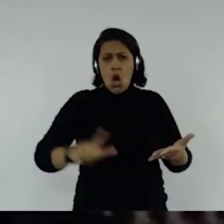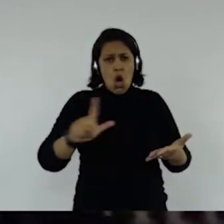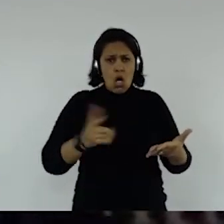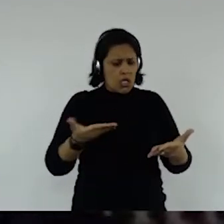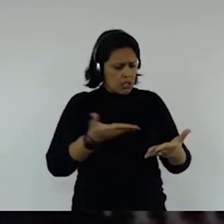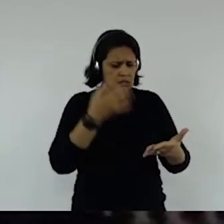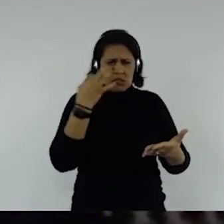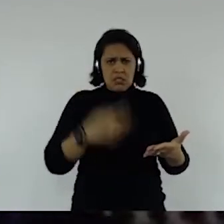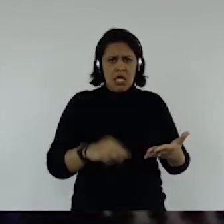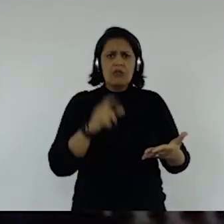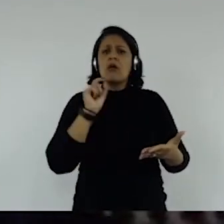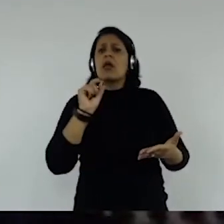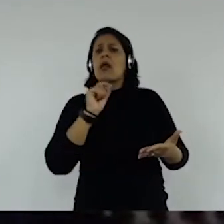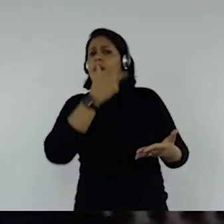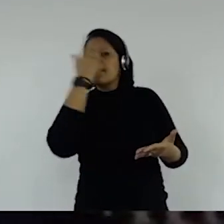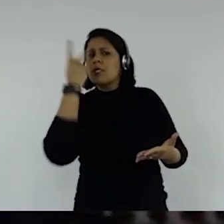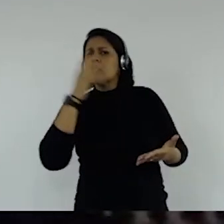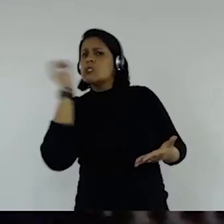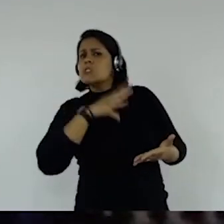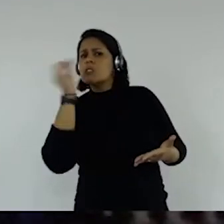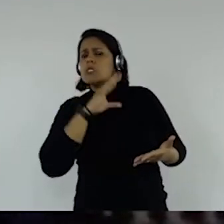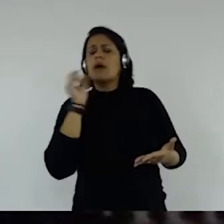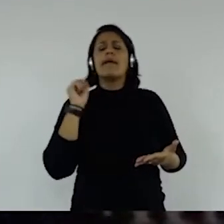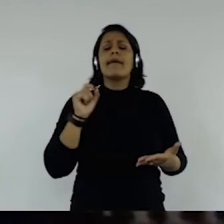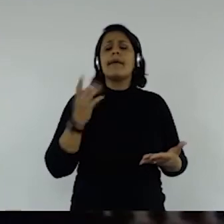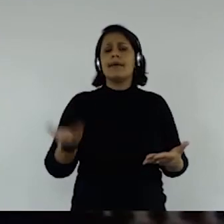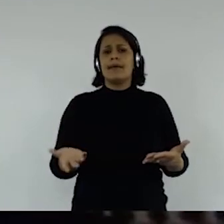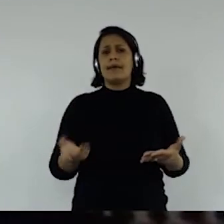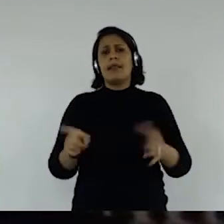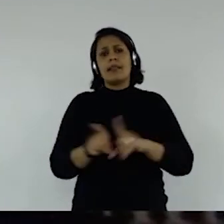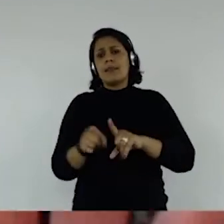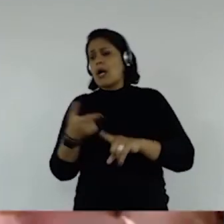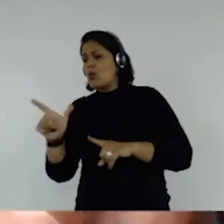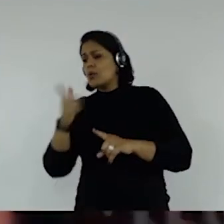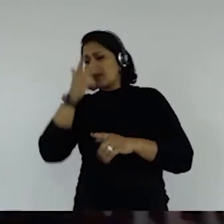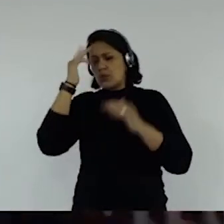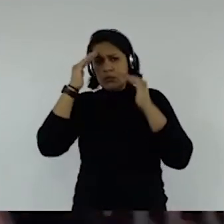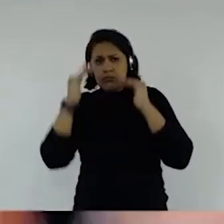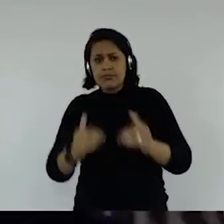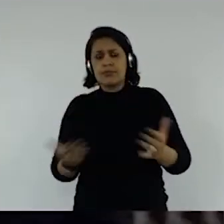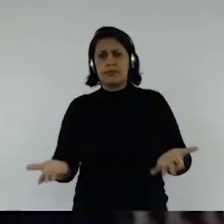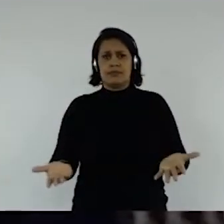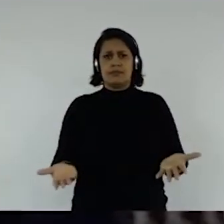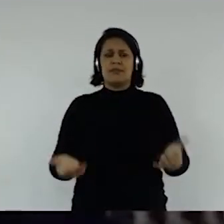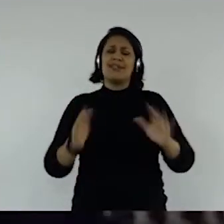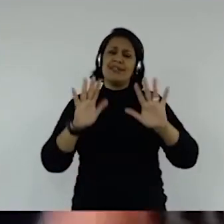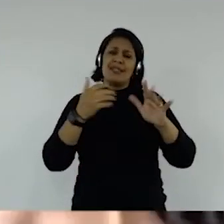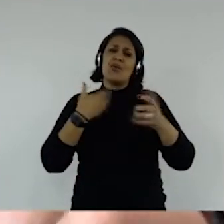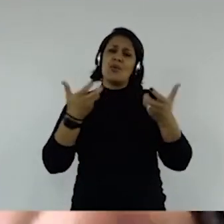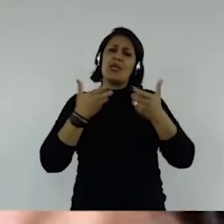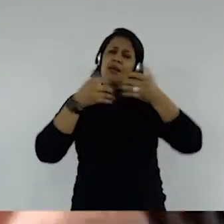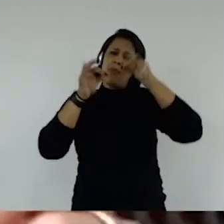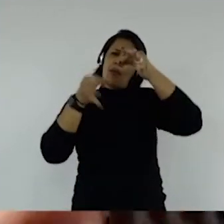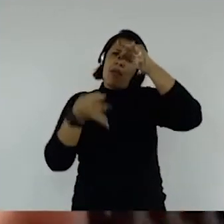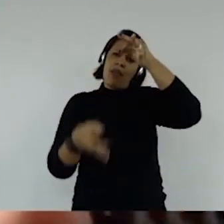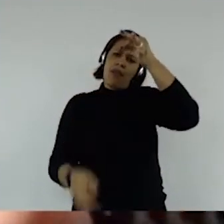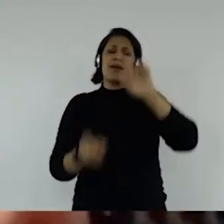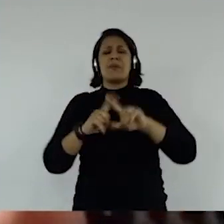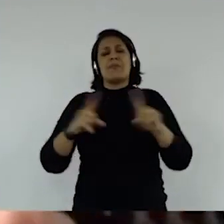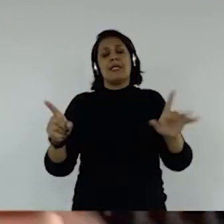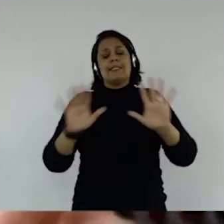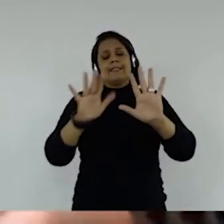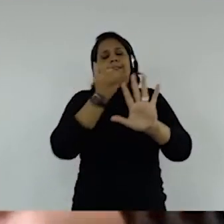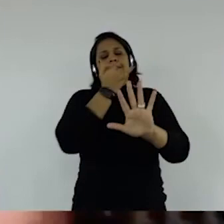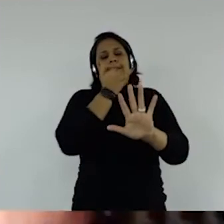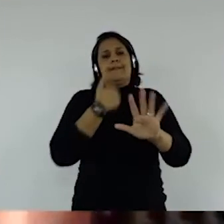está agindo de forma adequada, correta, o escoteiro, e aquela parte que não está sendo. Eu queria falar muito mais, acreditem, mas como bom